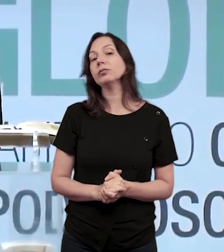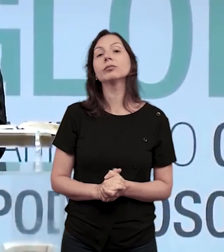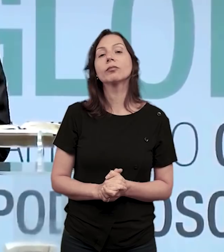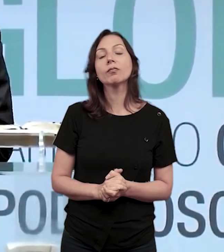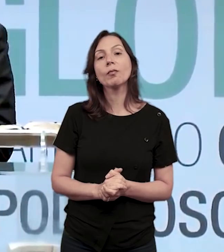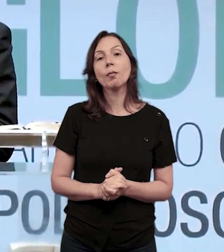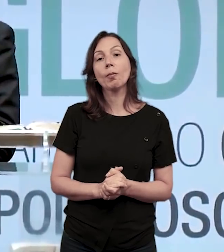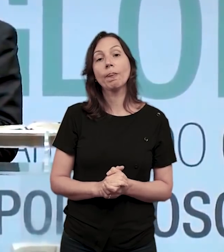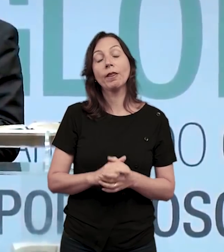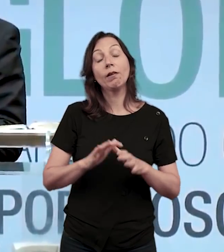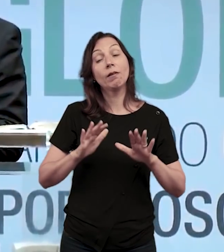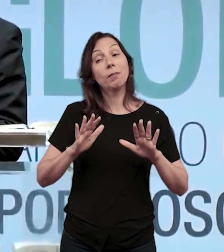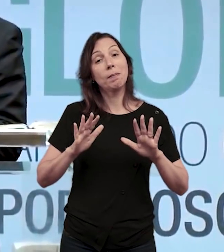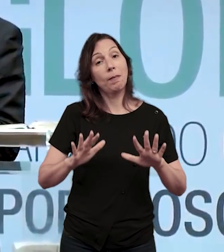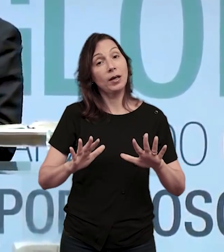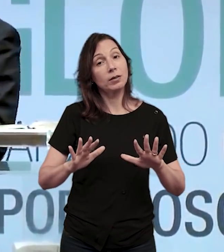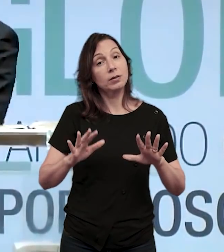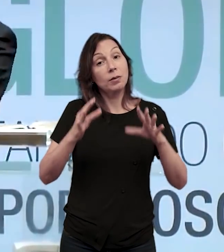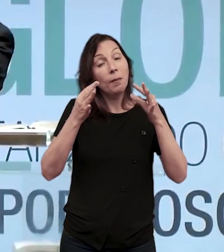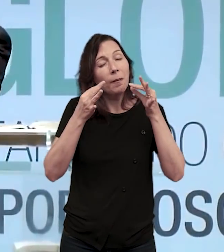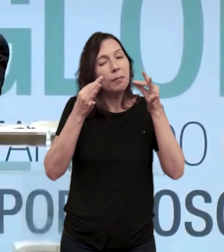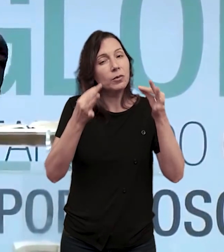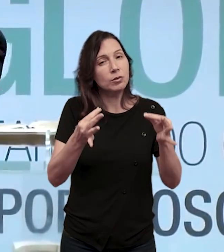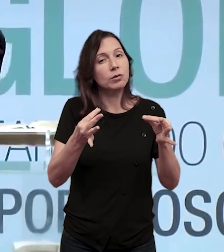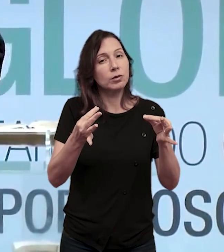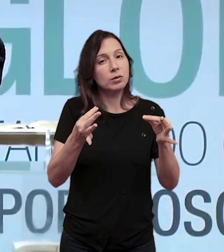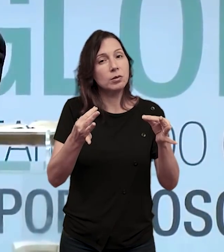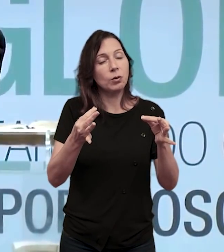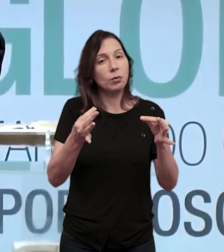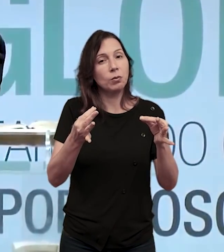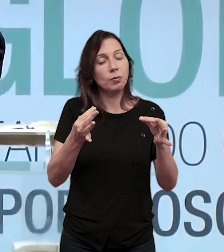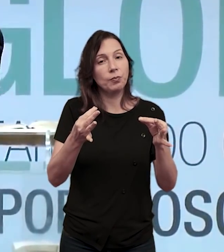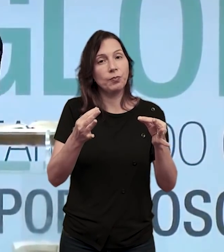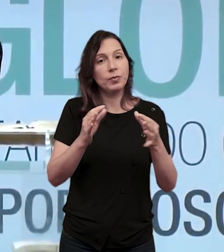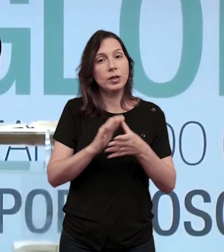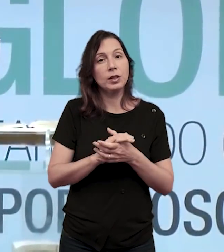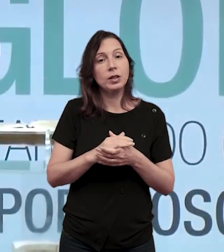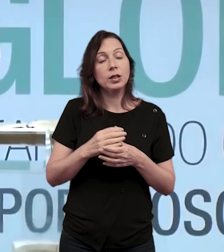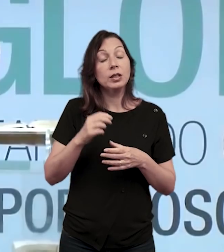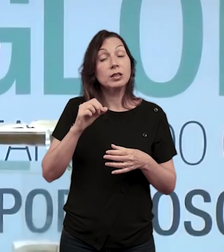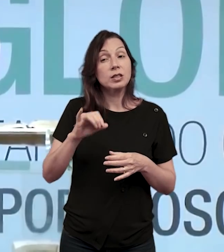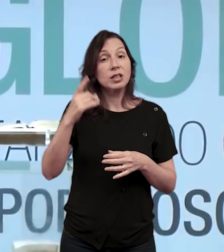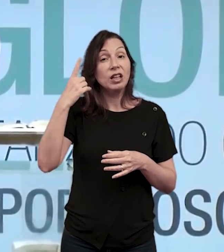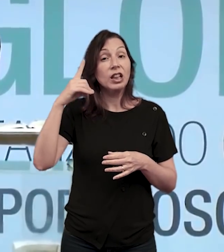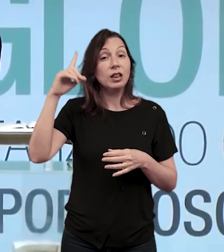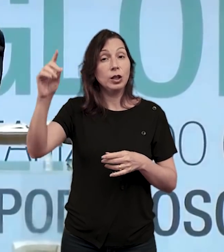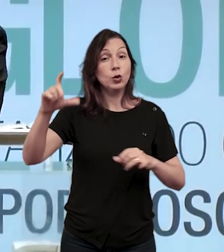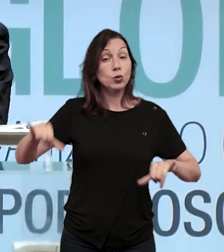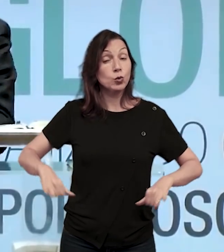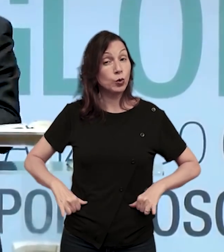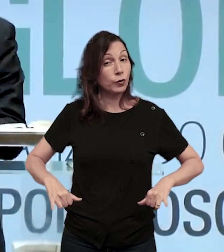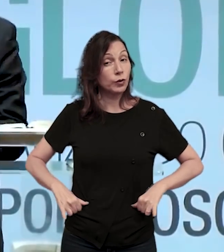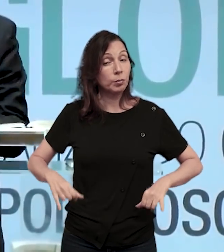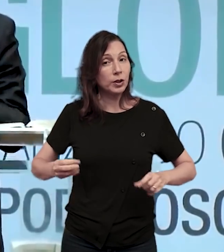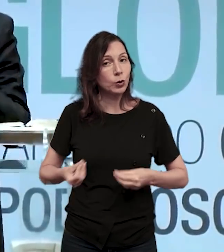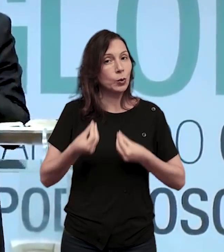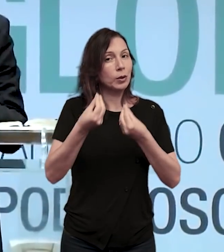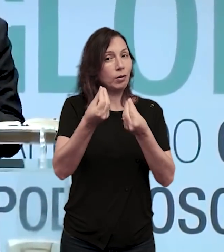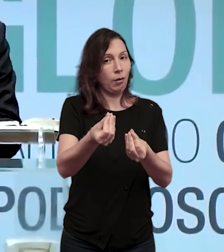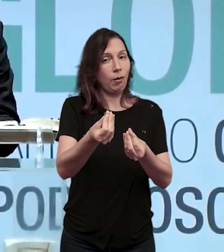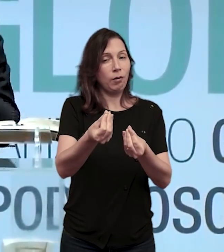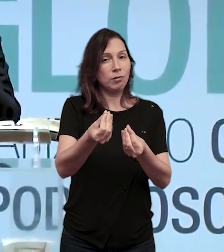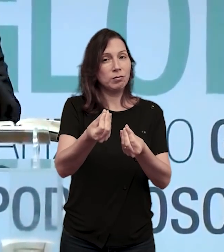Mas preste bem atenção. Quando Deus permite um sofrimento na sua vida,